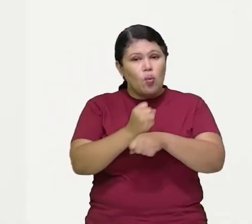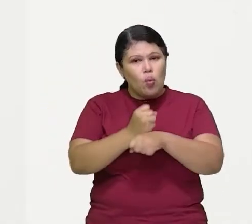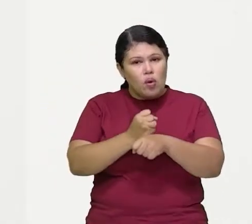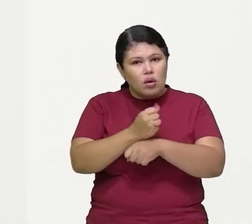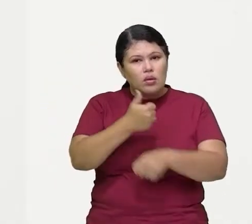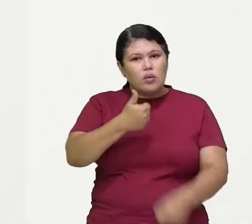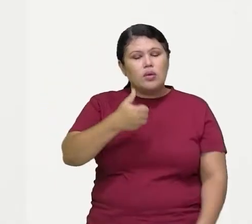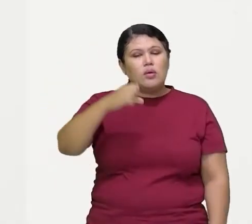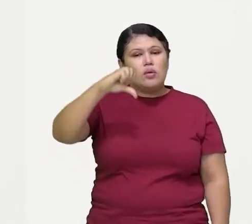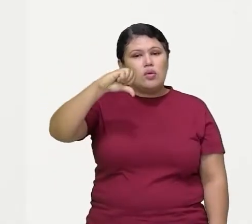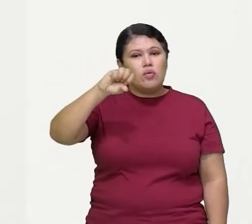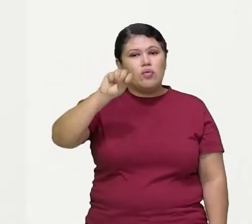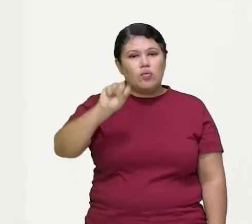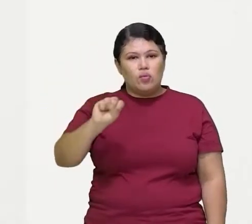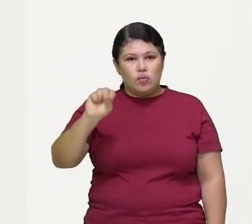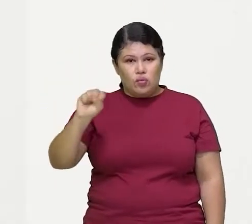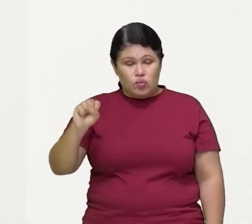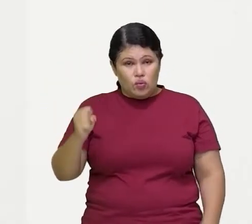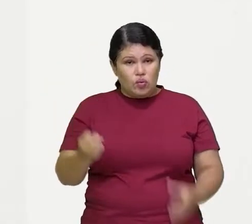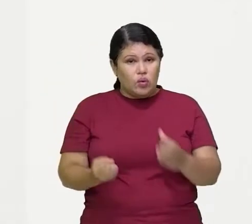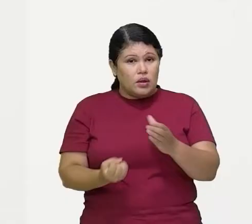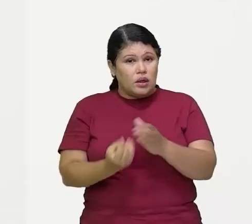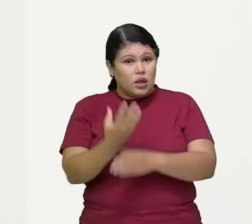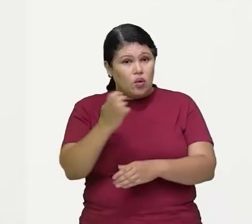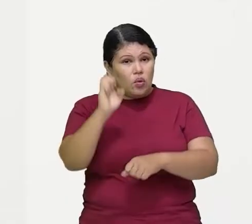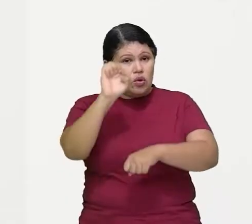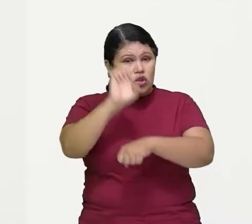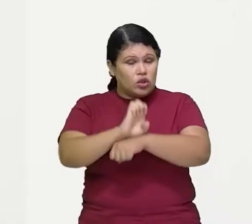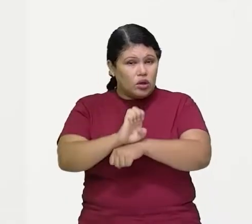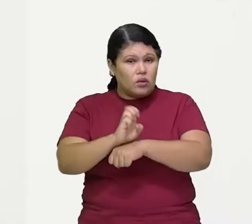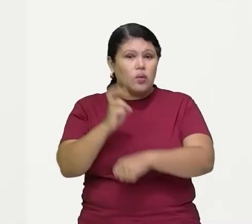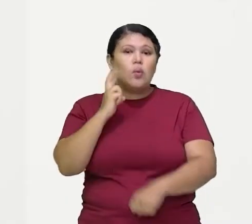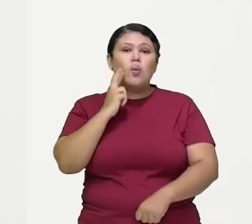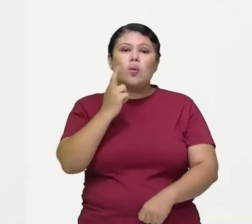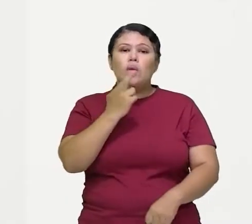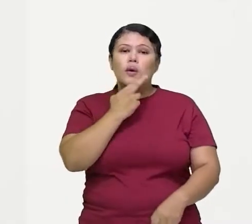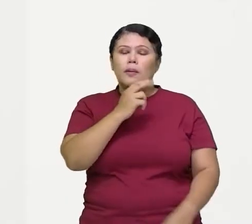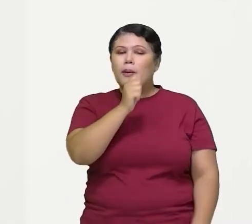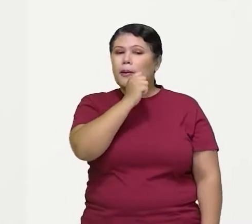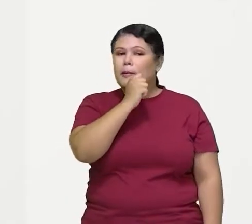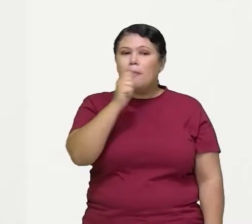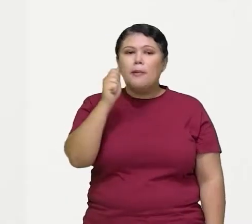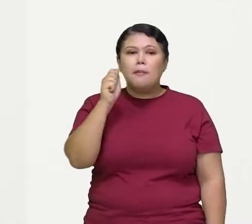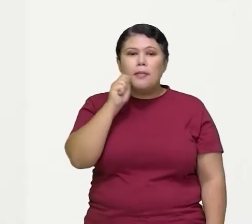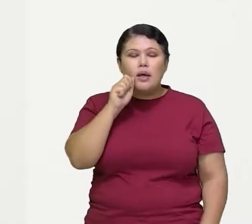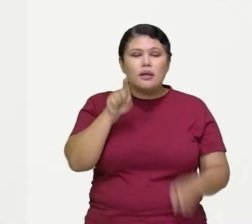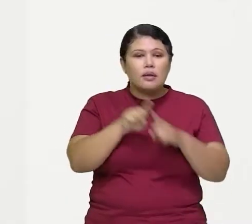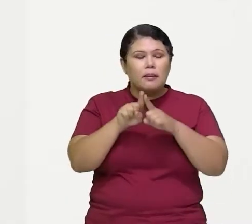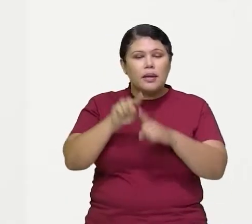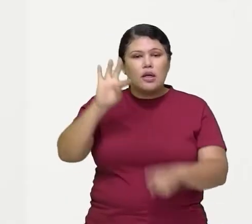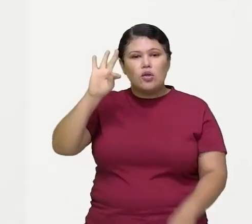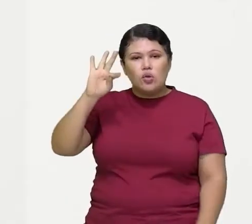em 1988 foram criados os estados de Roraima, Amapá e Tocantins. Olha aqui o